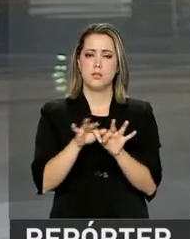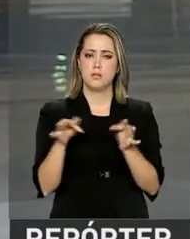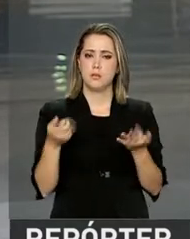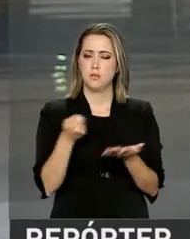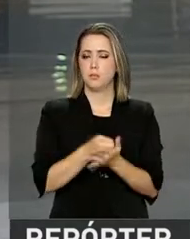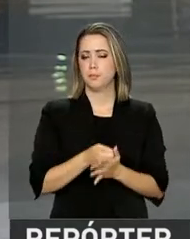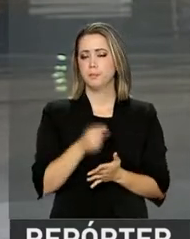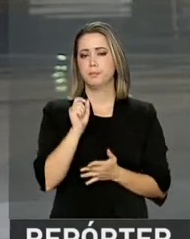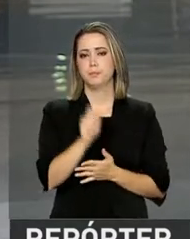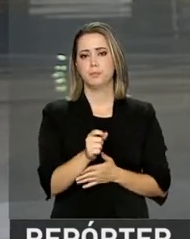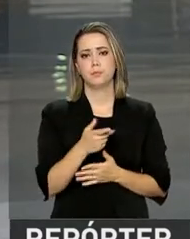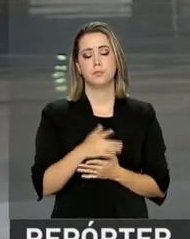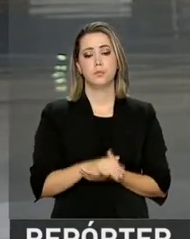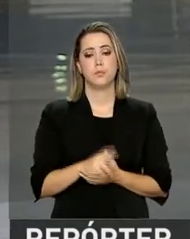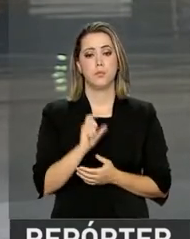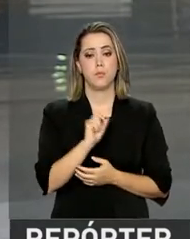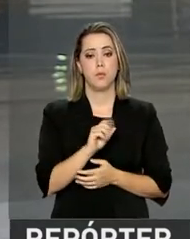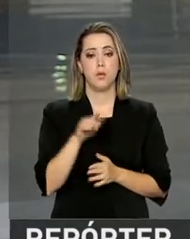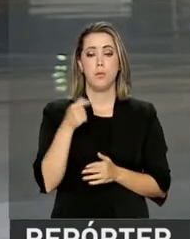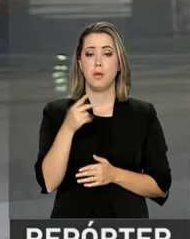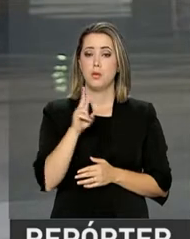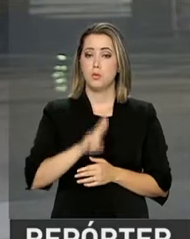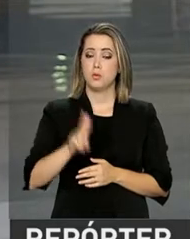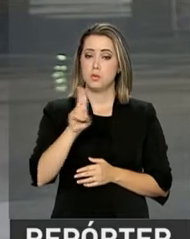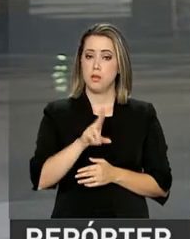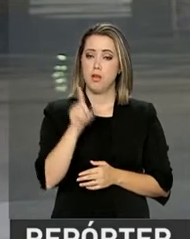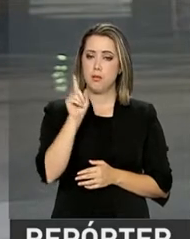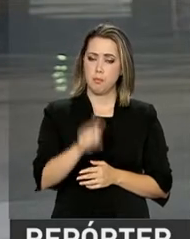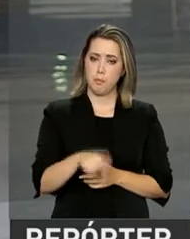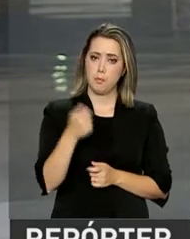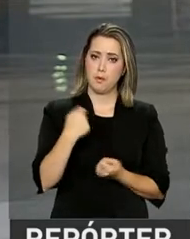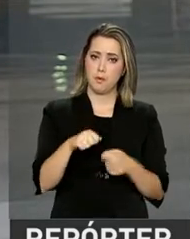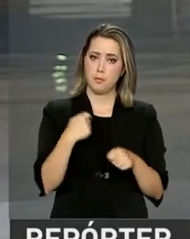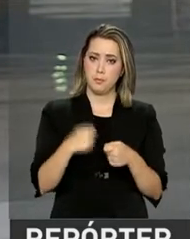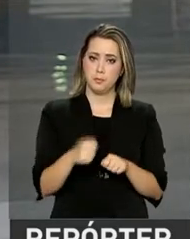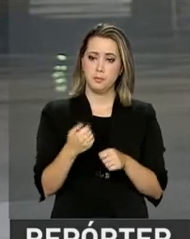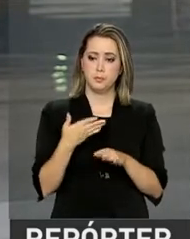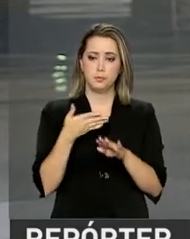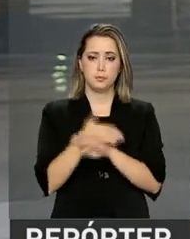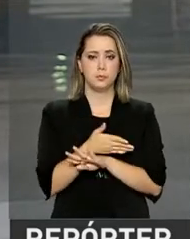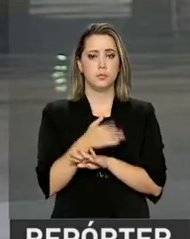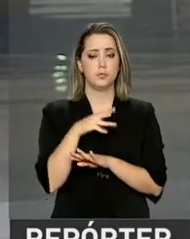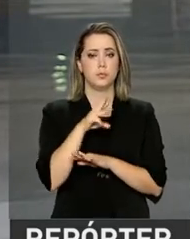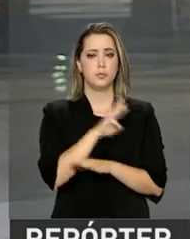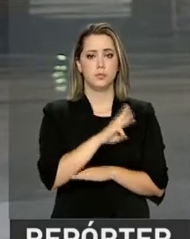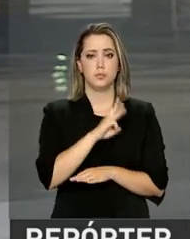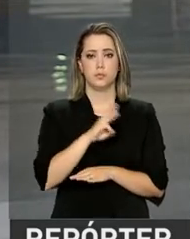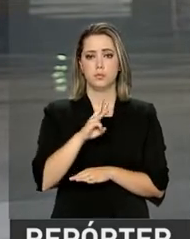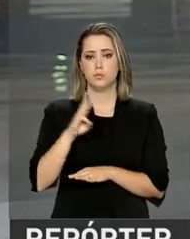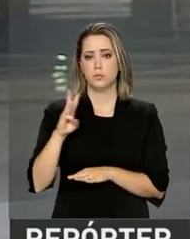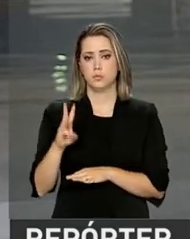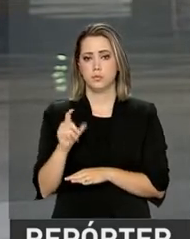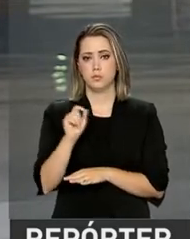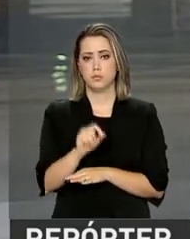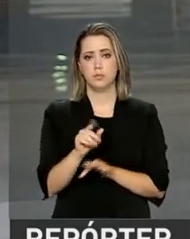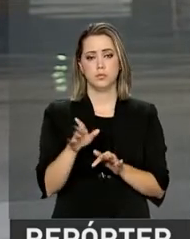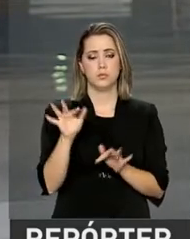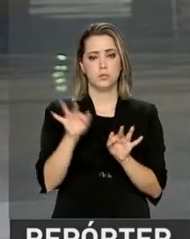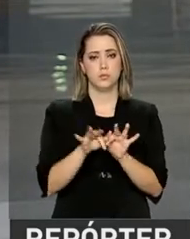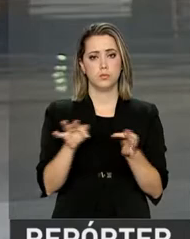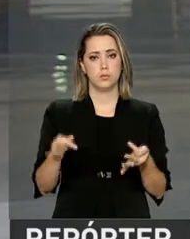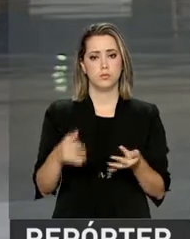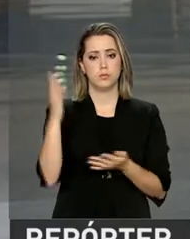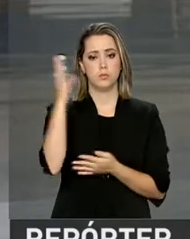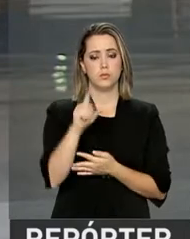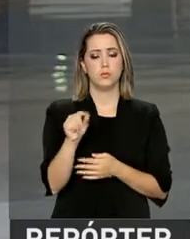e desses impostos para usar essa ferramenta leandro o meia ele deve acessar o site do simples nacional na internet